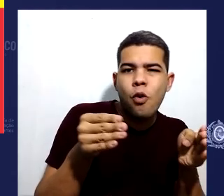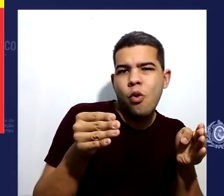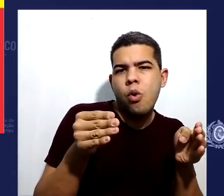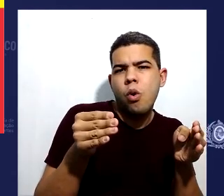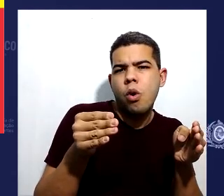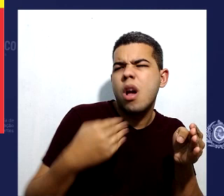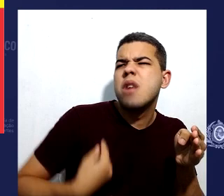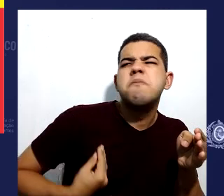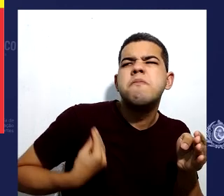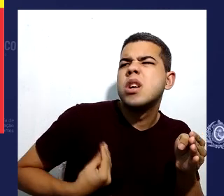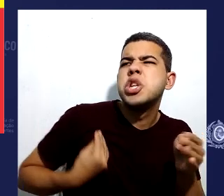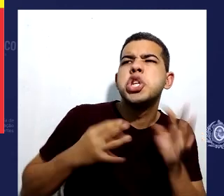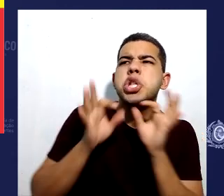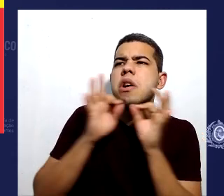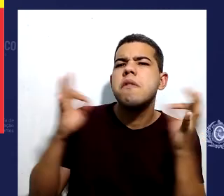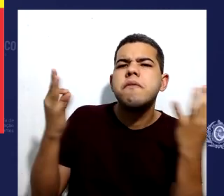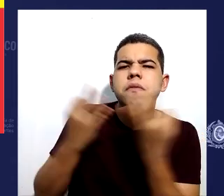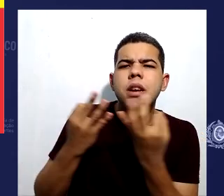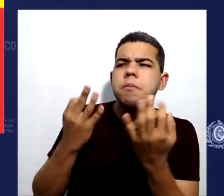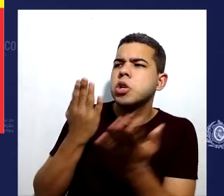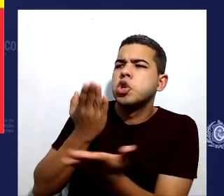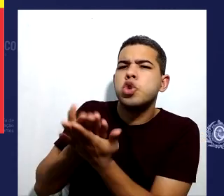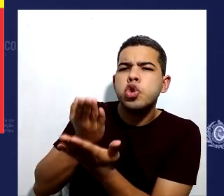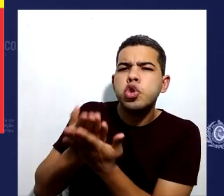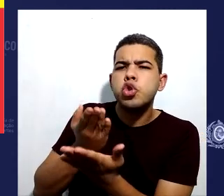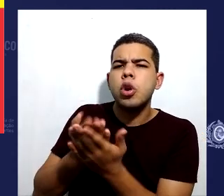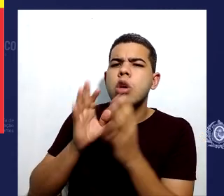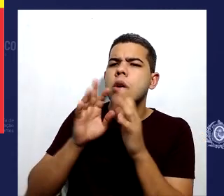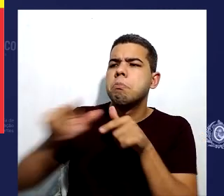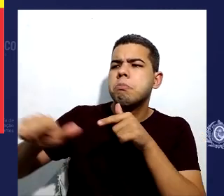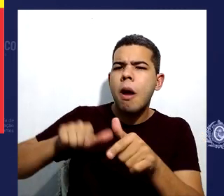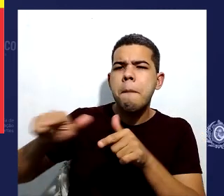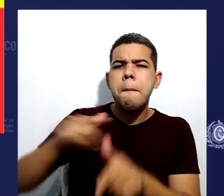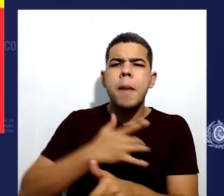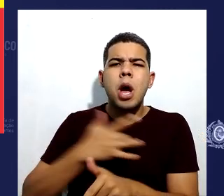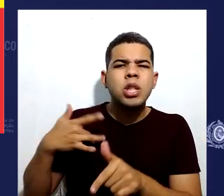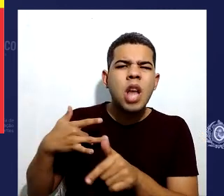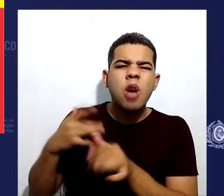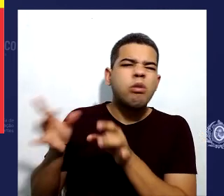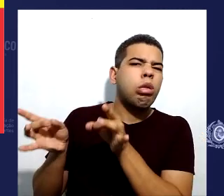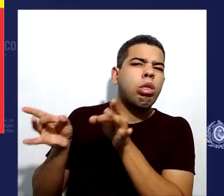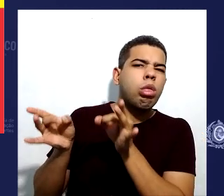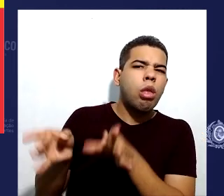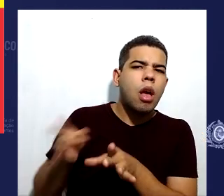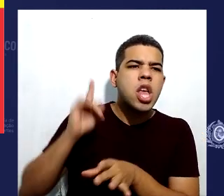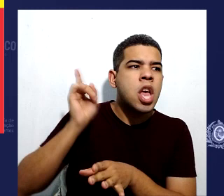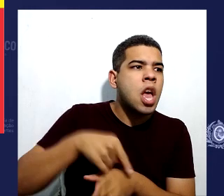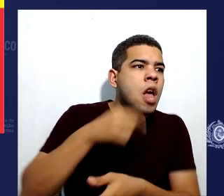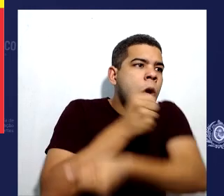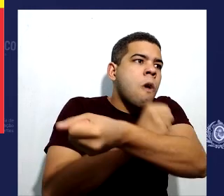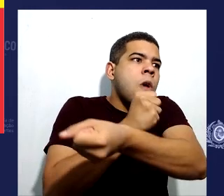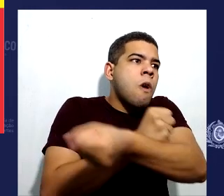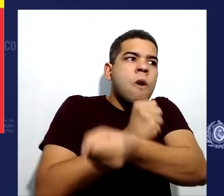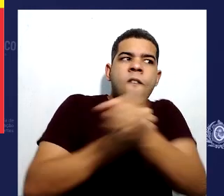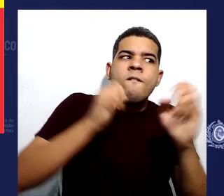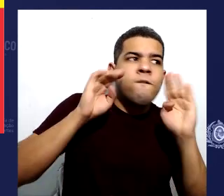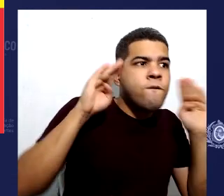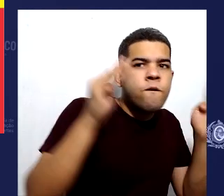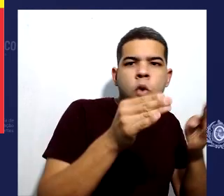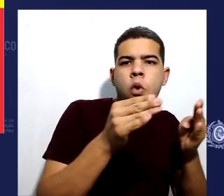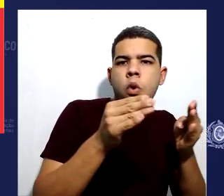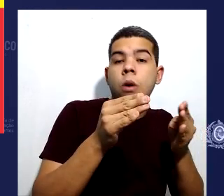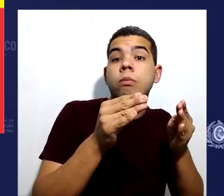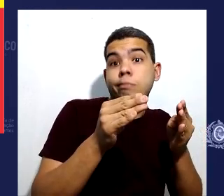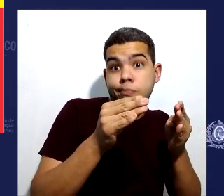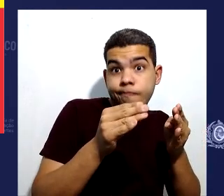estudos, trabalhos e saúde vão ficar ali em segundo plano. Eles vão ter dificuldades em se firmar